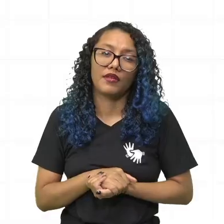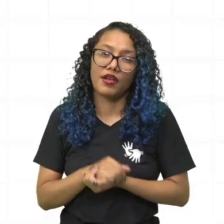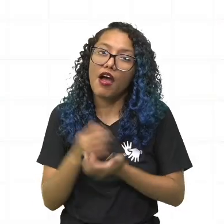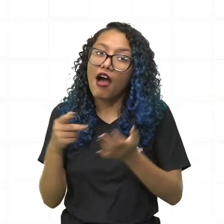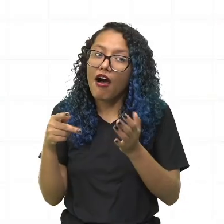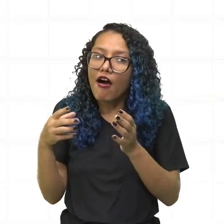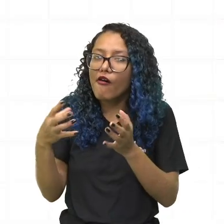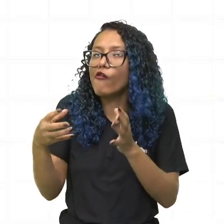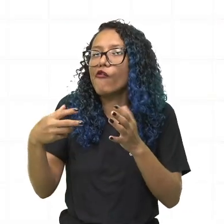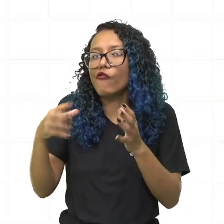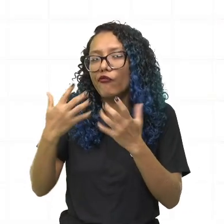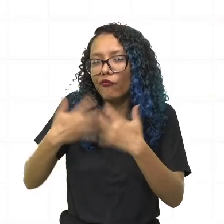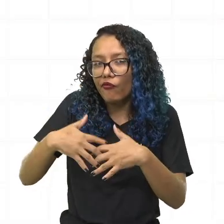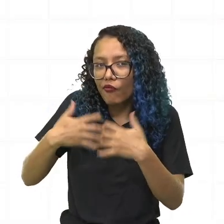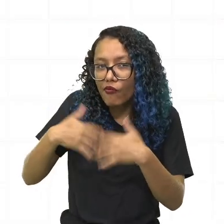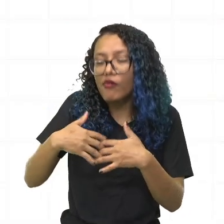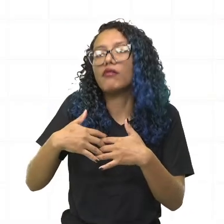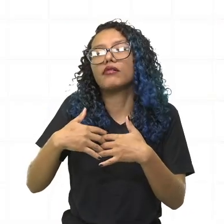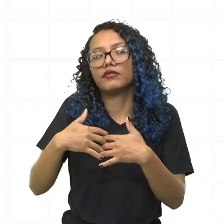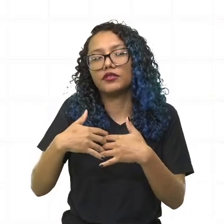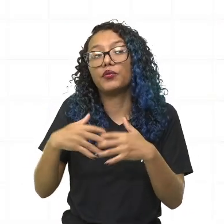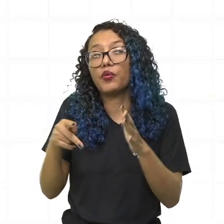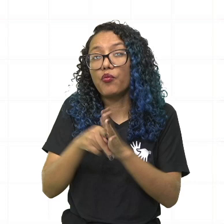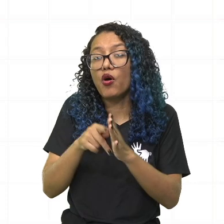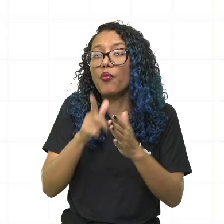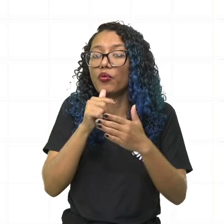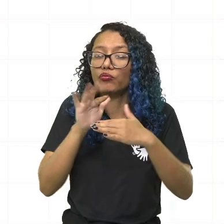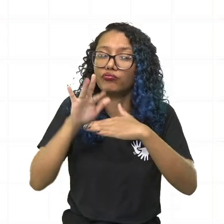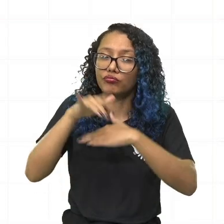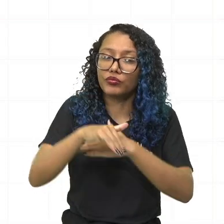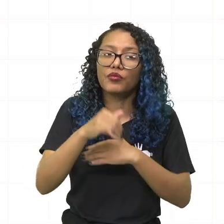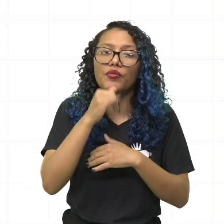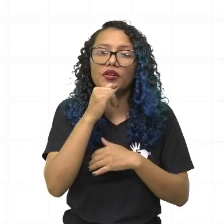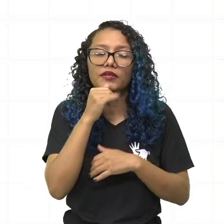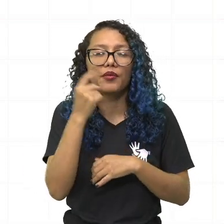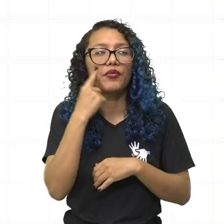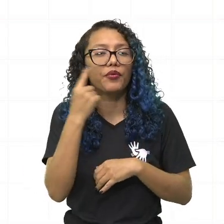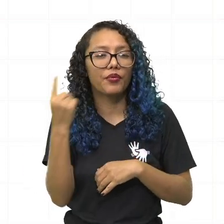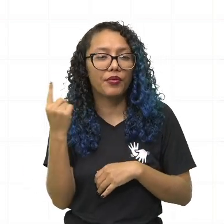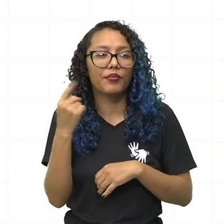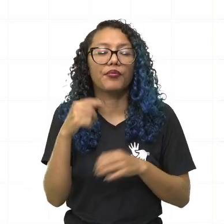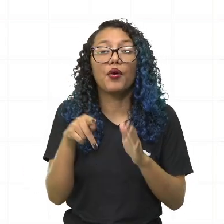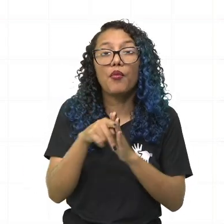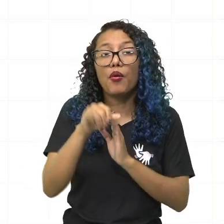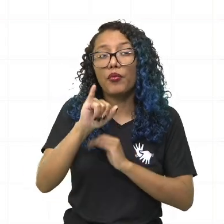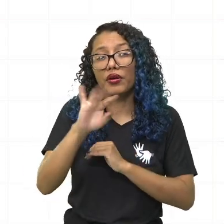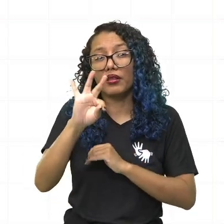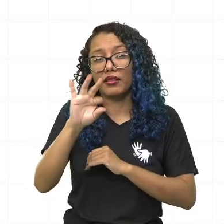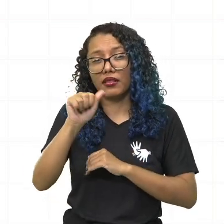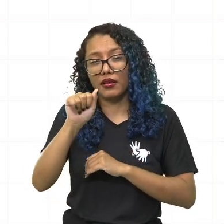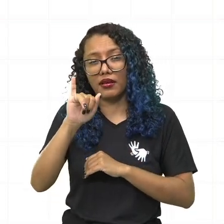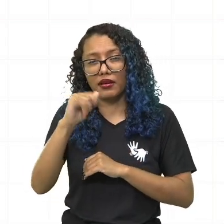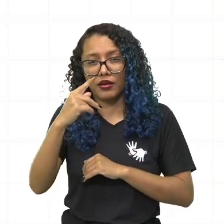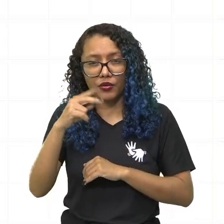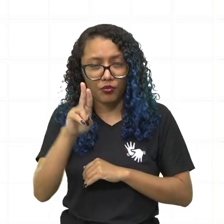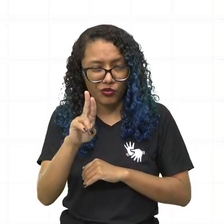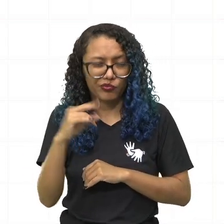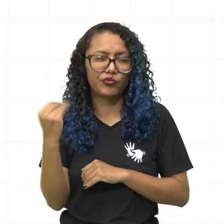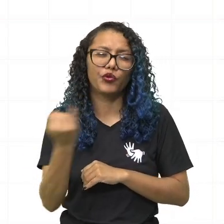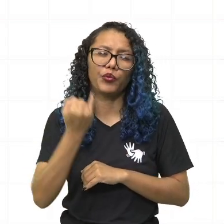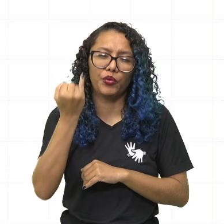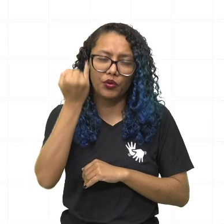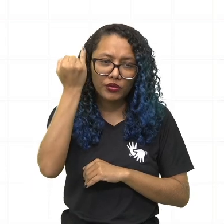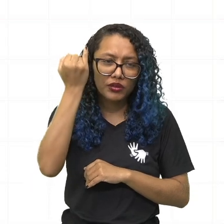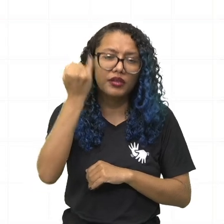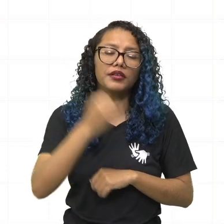do Brasil, a gente vai ver na próxima tela. A usina hidrelétrica de Itaipu é muito importante, né, para o Brasil. Tem